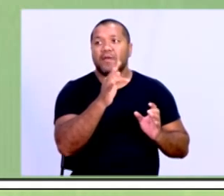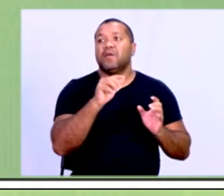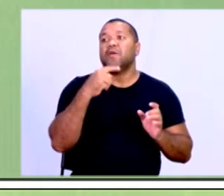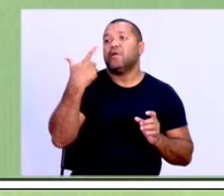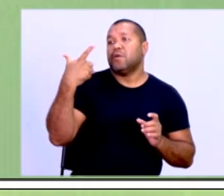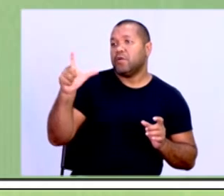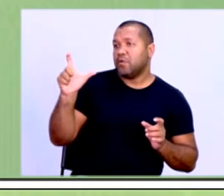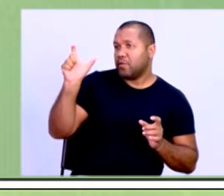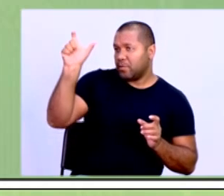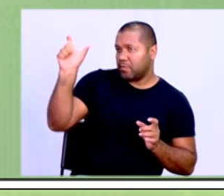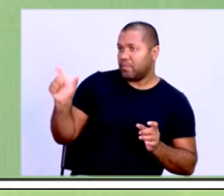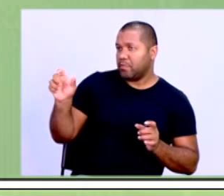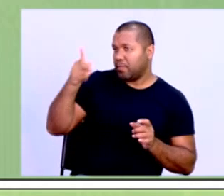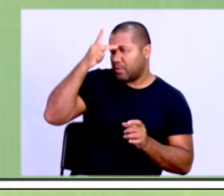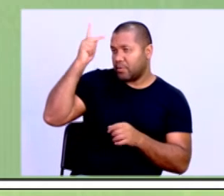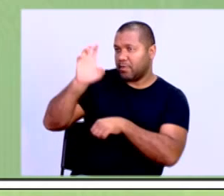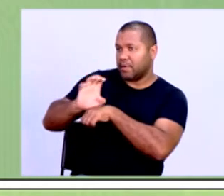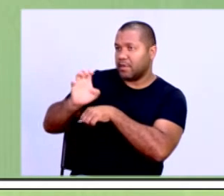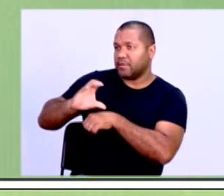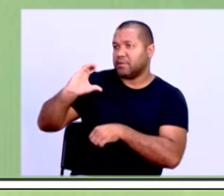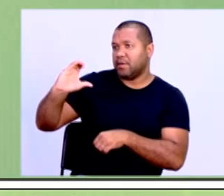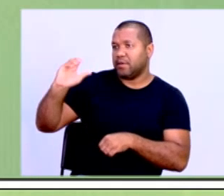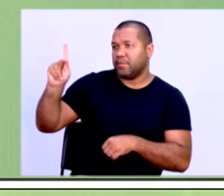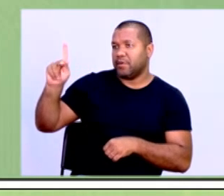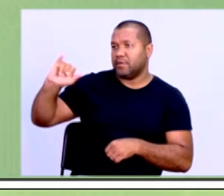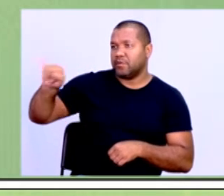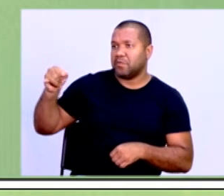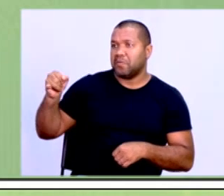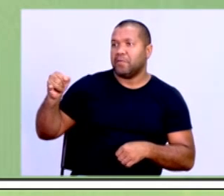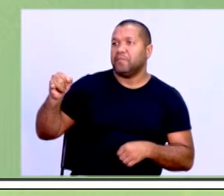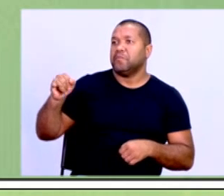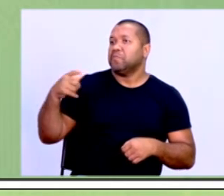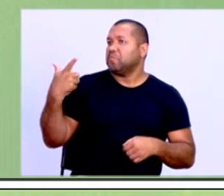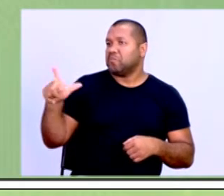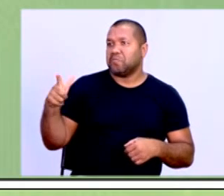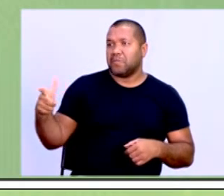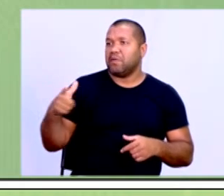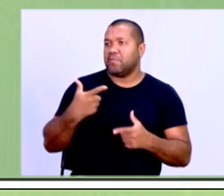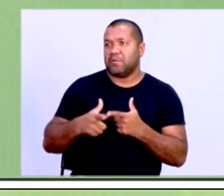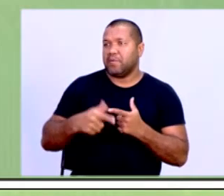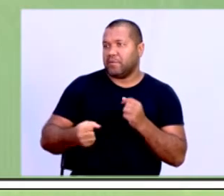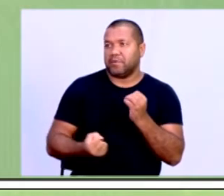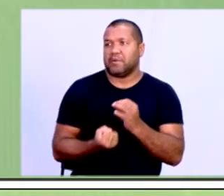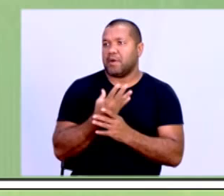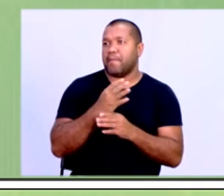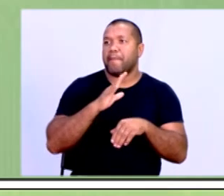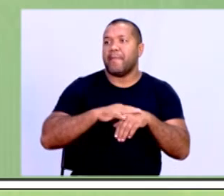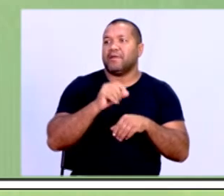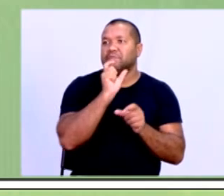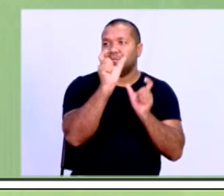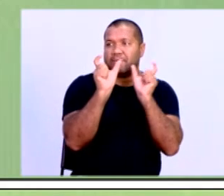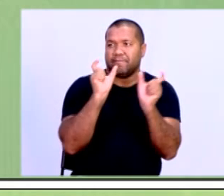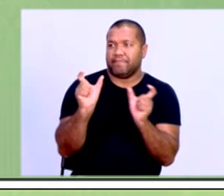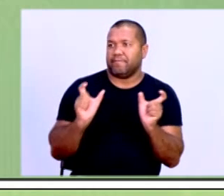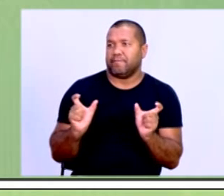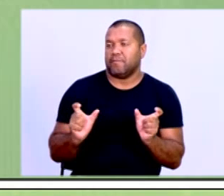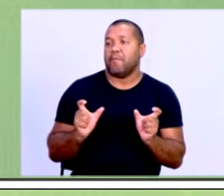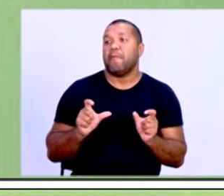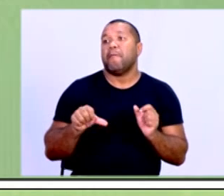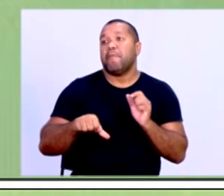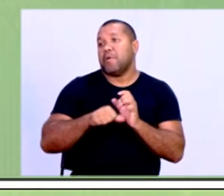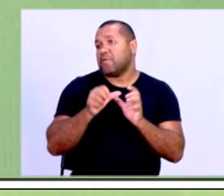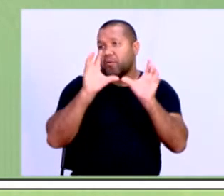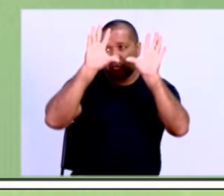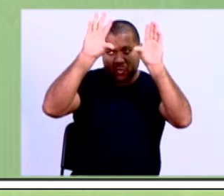é o CNPJ. Não tem problema eu criar mais um atributo dentro da minha classe, mesmo que eu já tenha herdado da